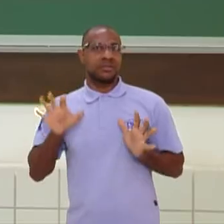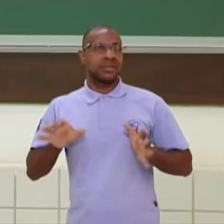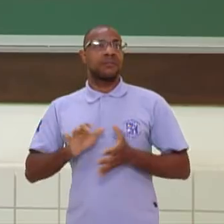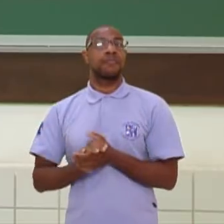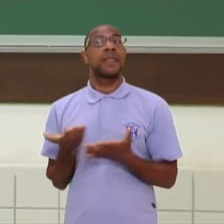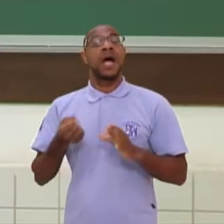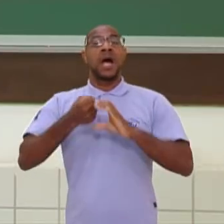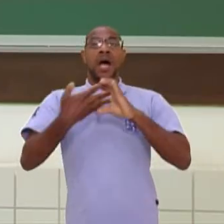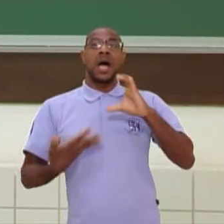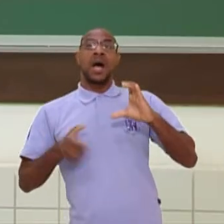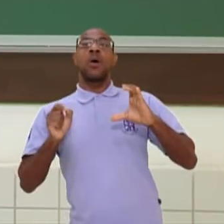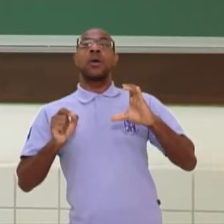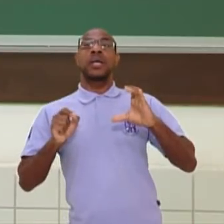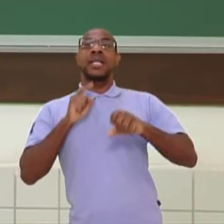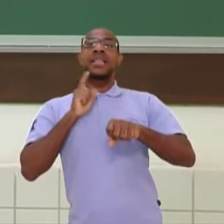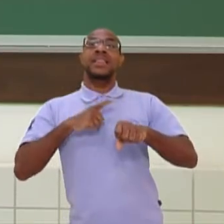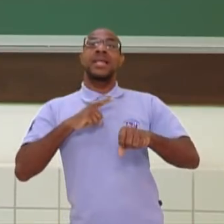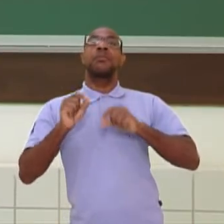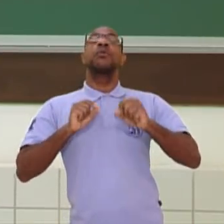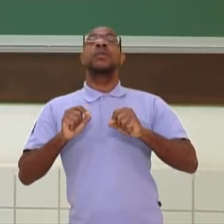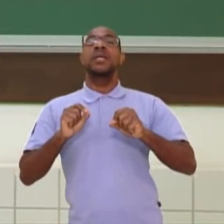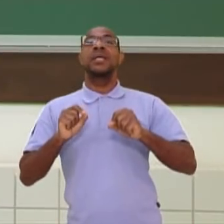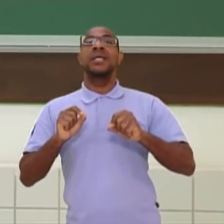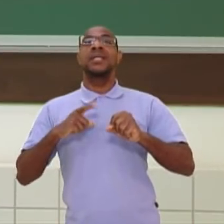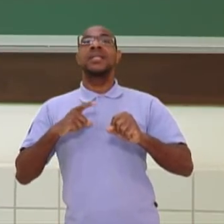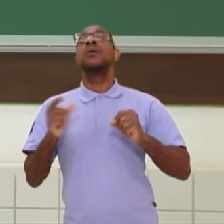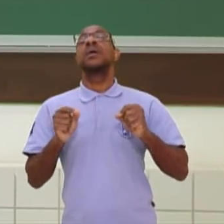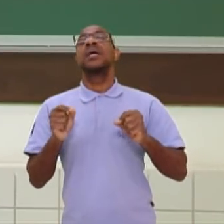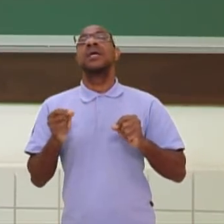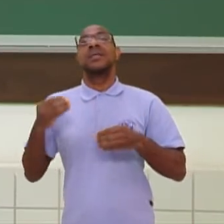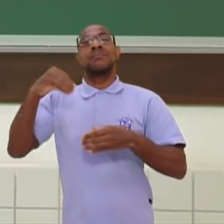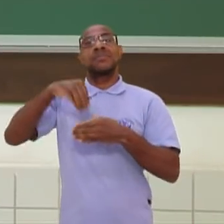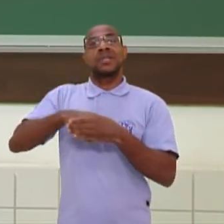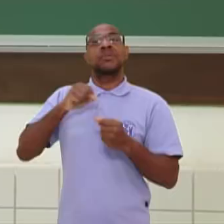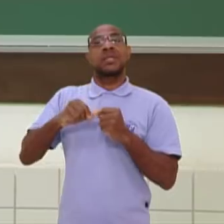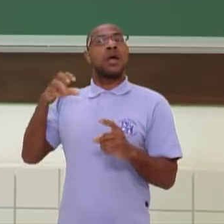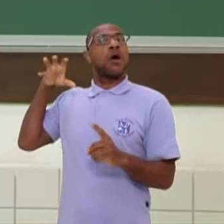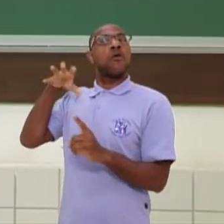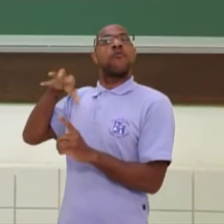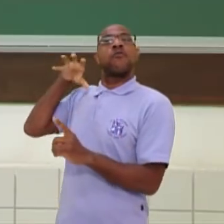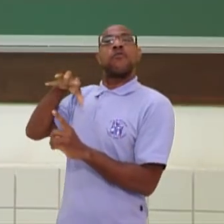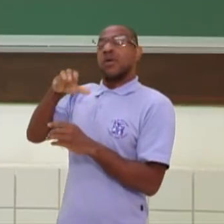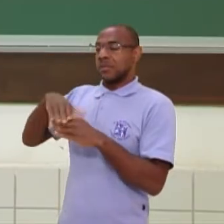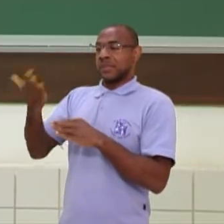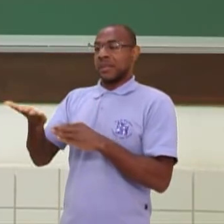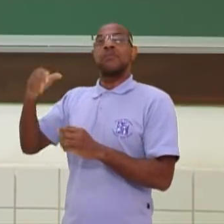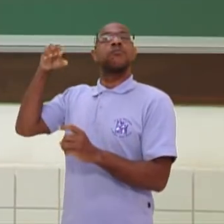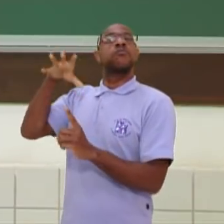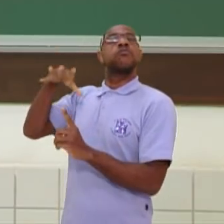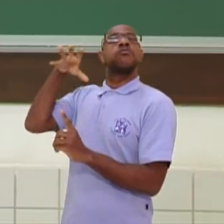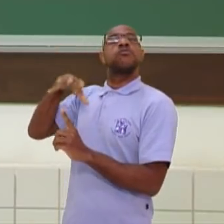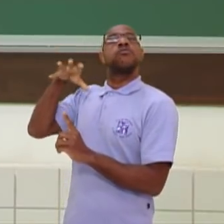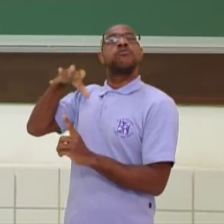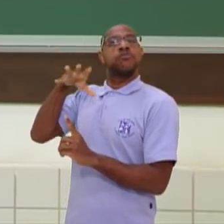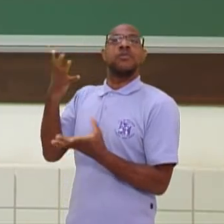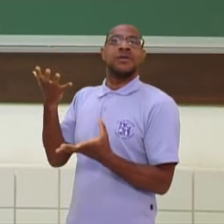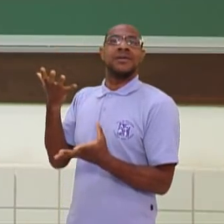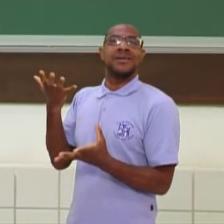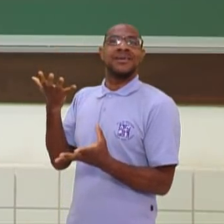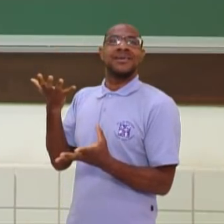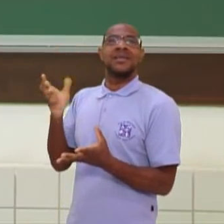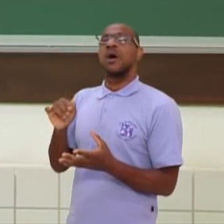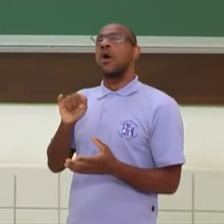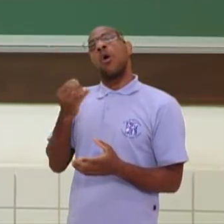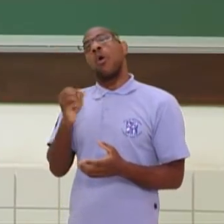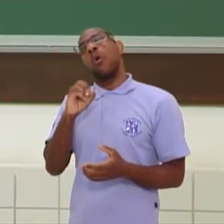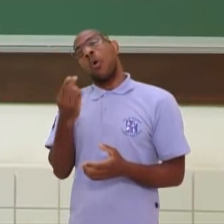A caracterização que temos ali, você vai ter um meio externo que vai estar influenciando, que pode ser ou o vento, ou se for um rio